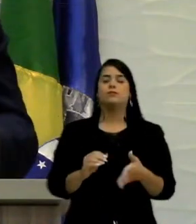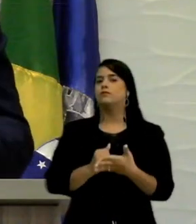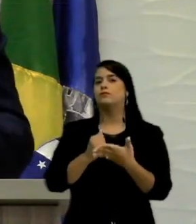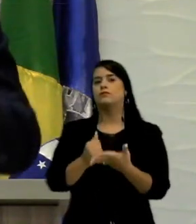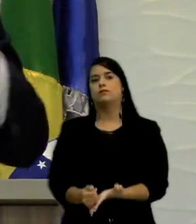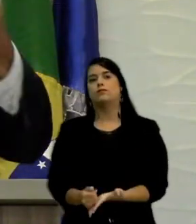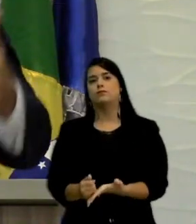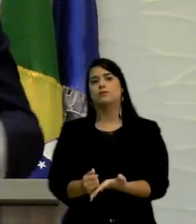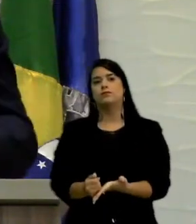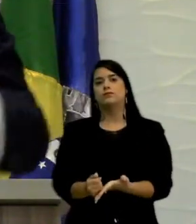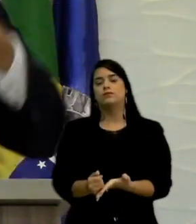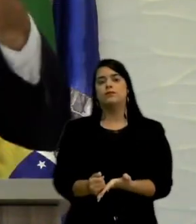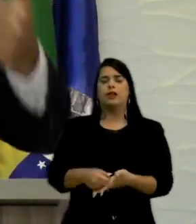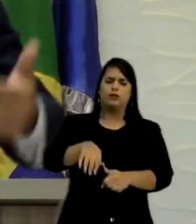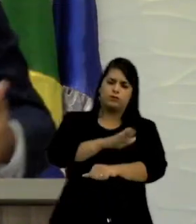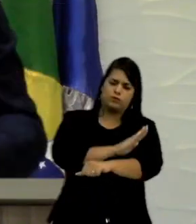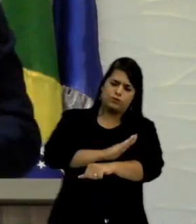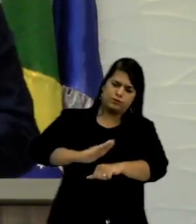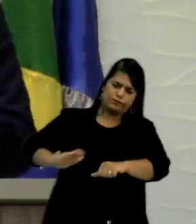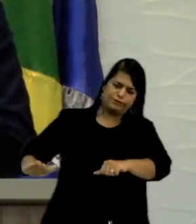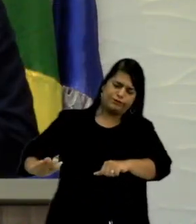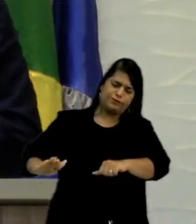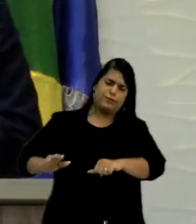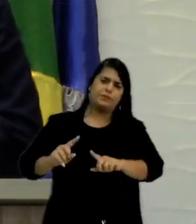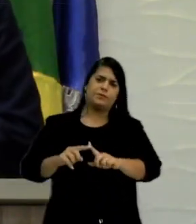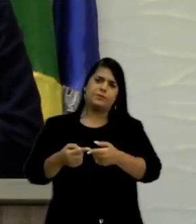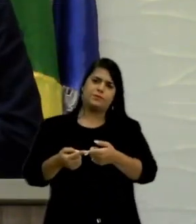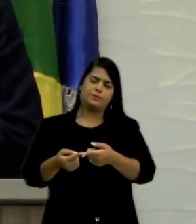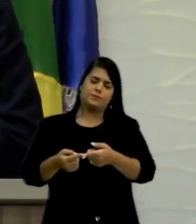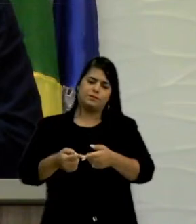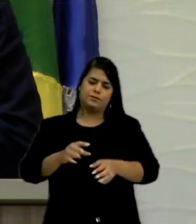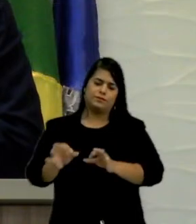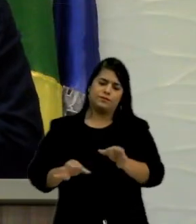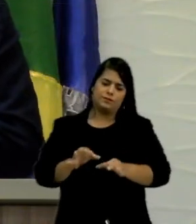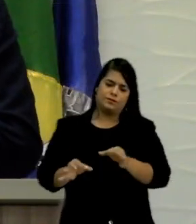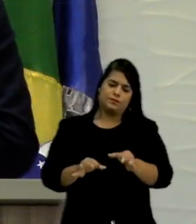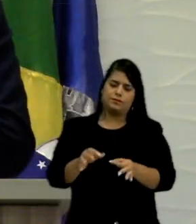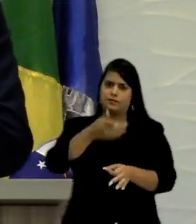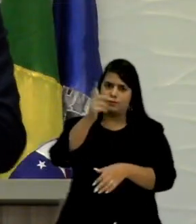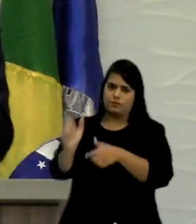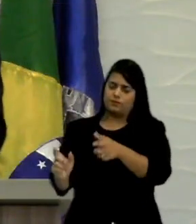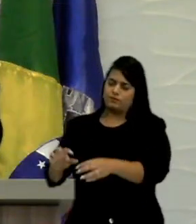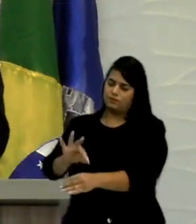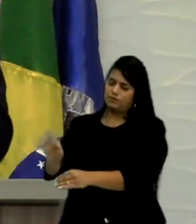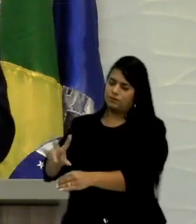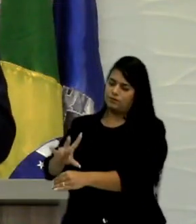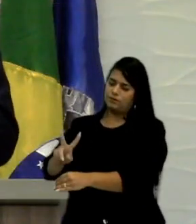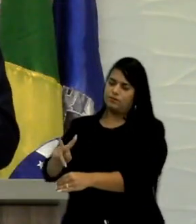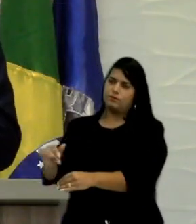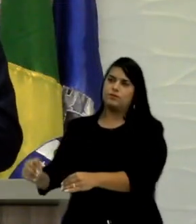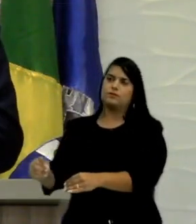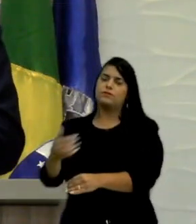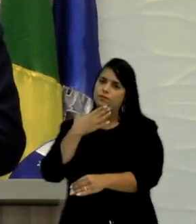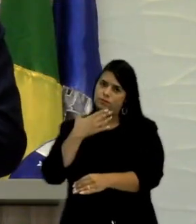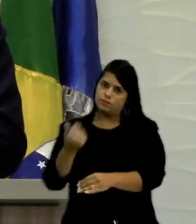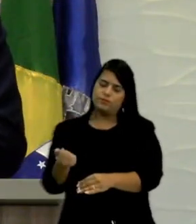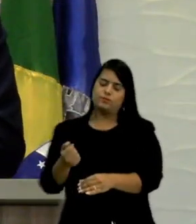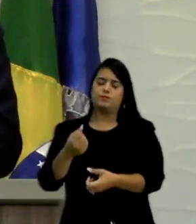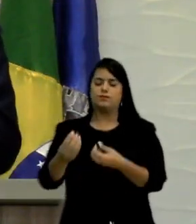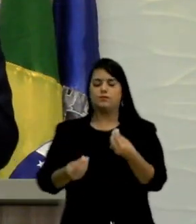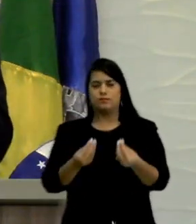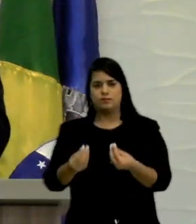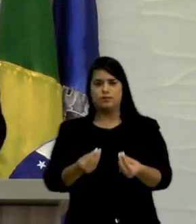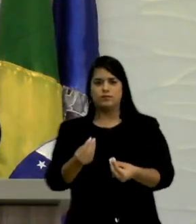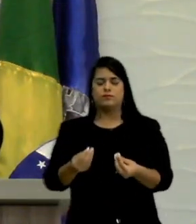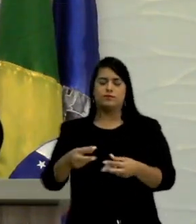fazer a pista agora, asfaltar, mas fazer uma terraplanagem que possa garantir ao povo daquela vila, né, melhor condições de transitar por ali, tendo em vista